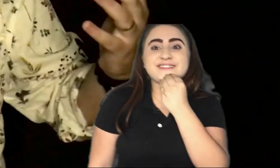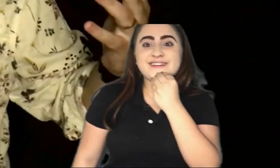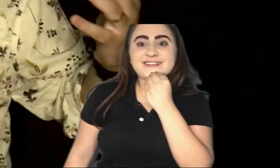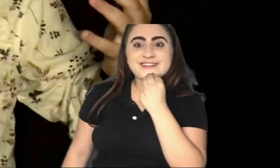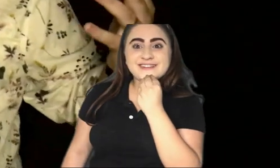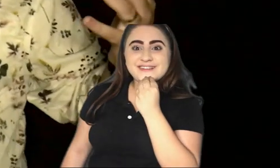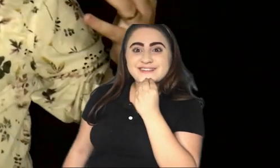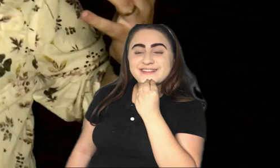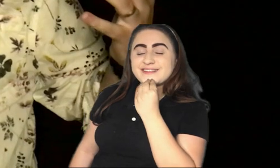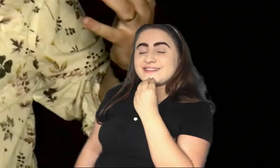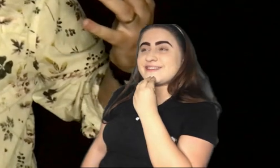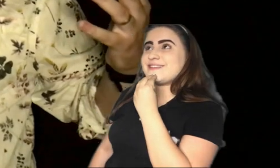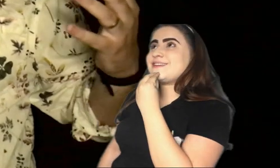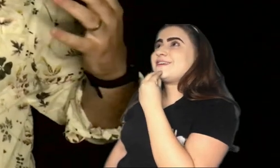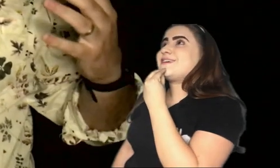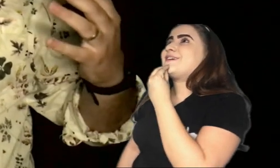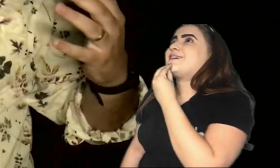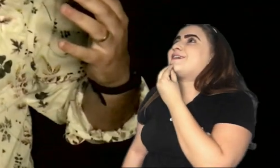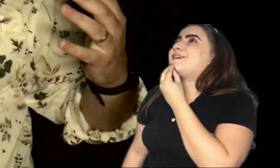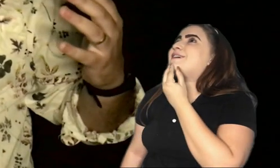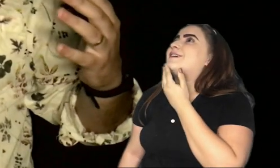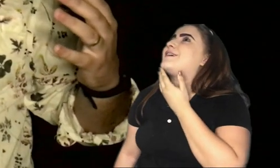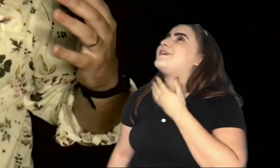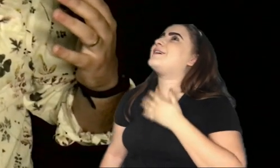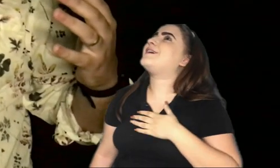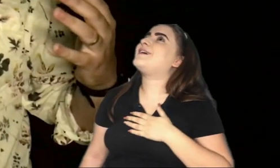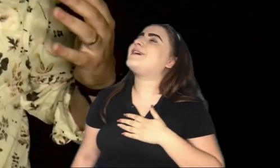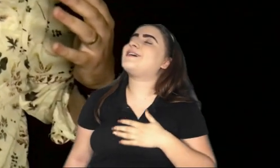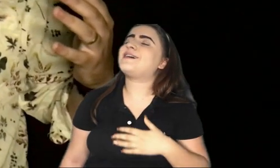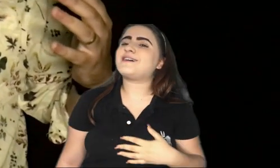Eu quero viver algo novo.